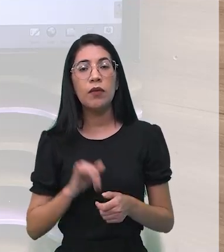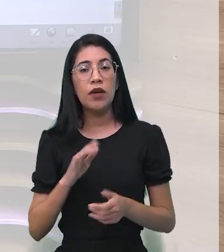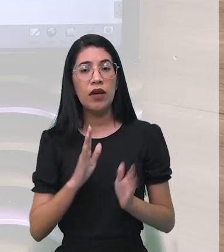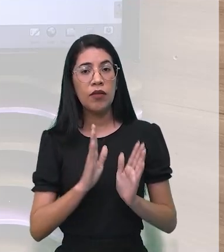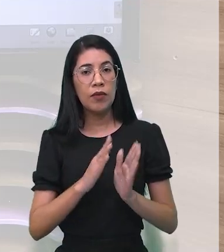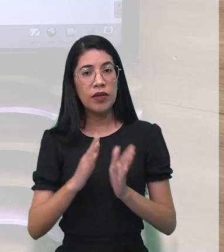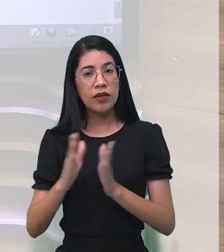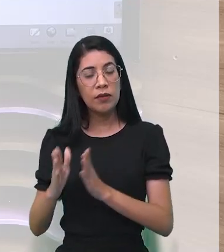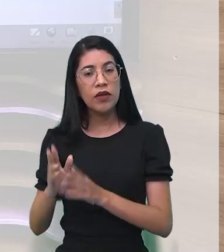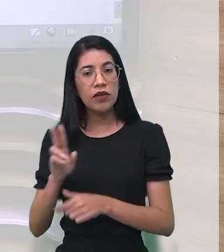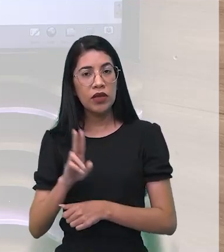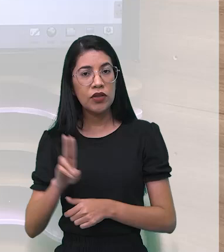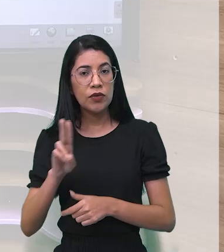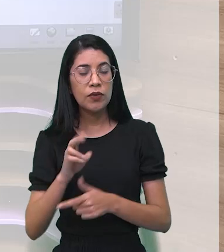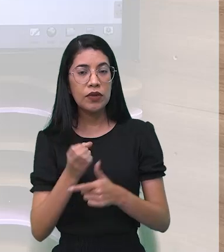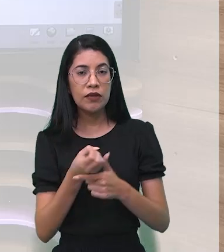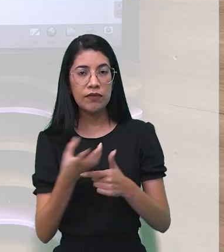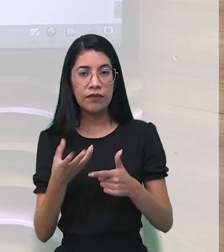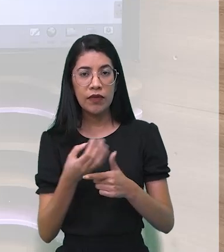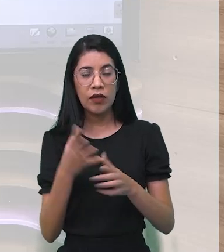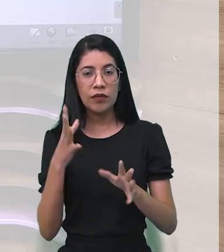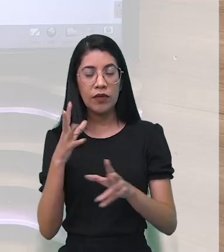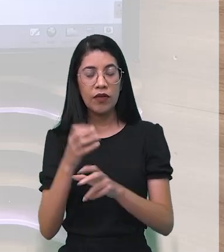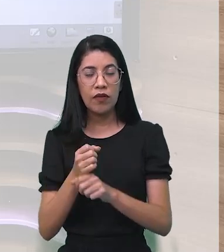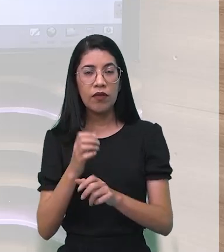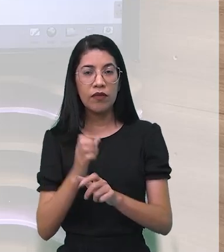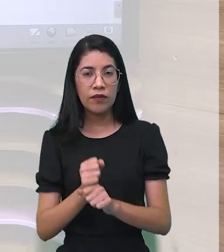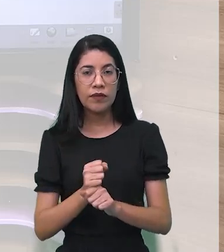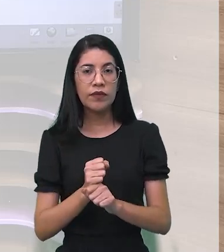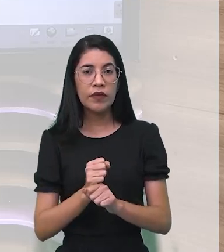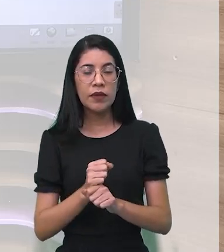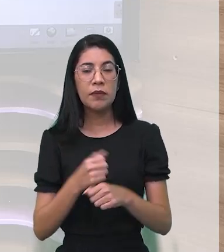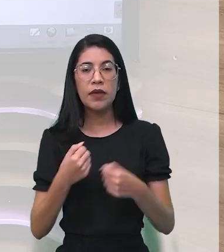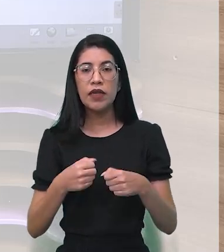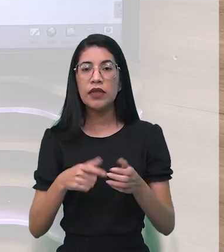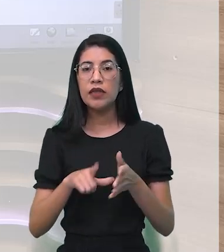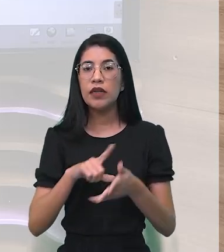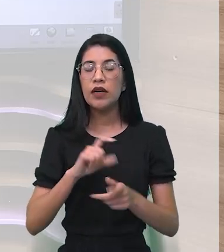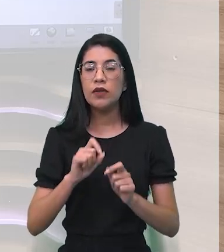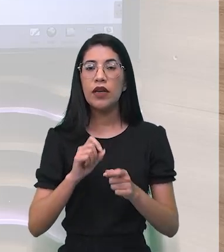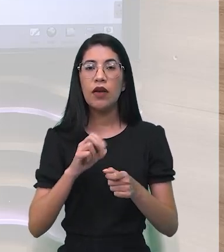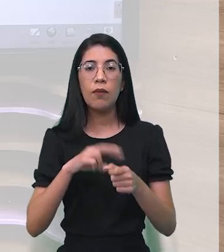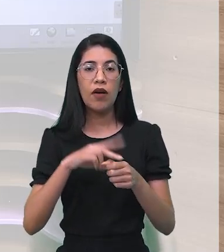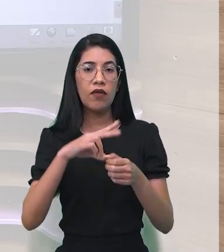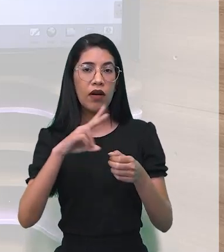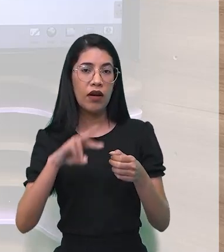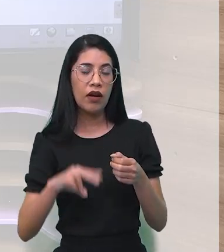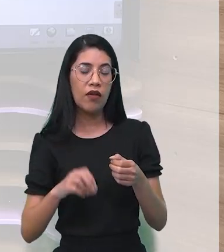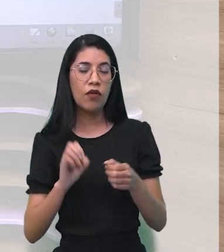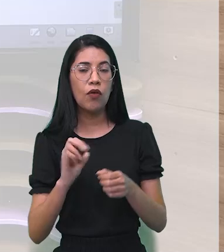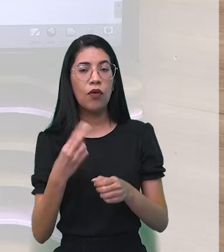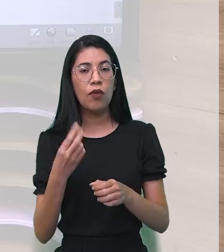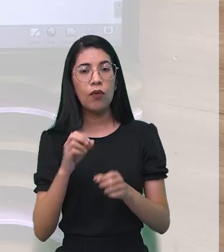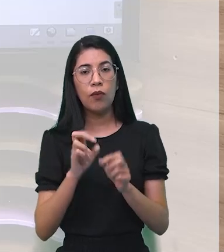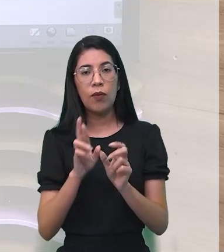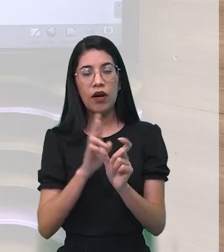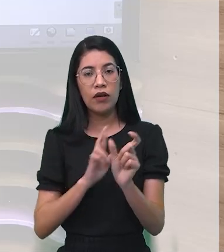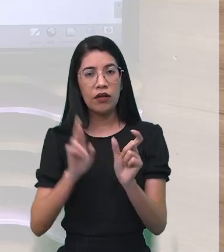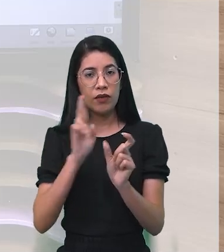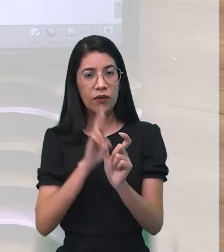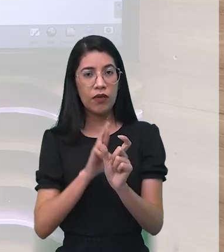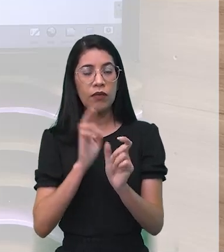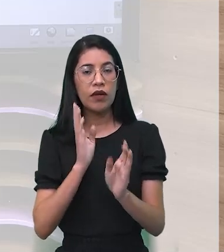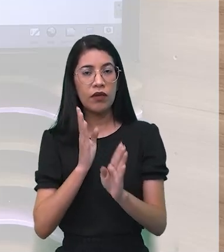gente trabalha a álgebra, ok? Sempre tendo ali uma variável ou uma incógnita para a